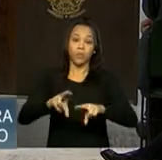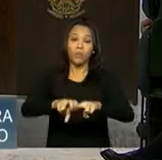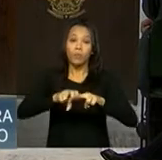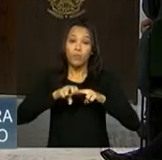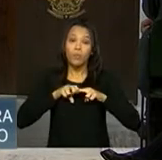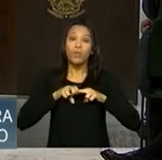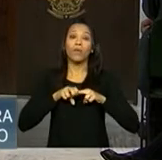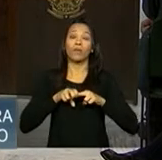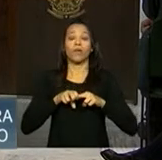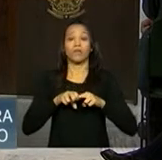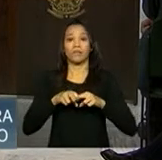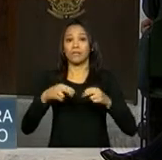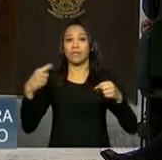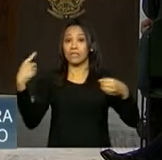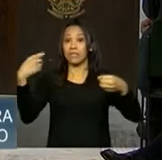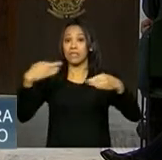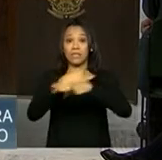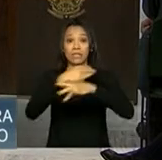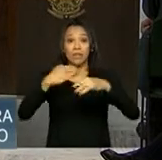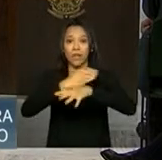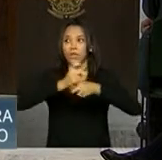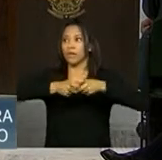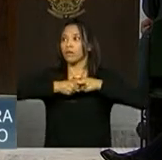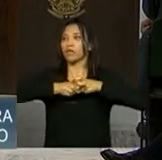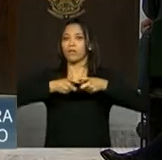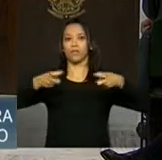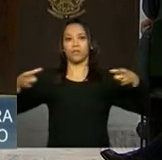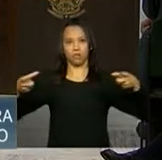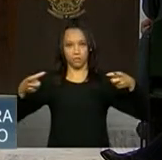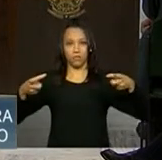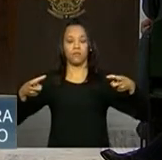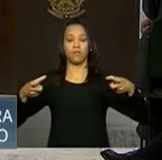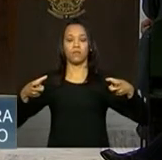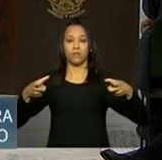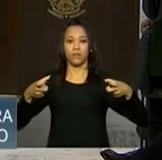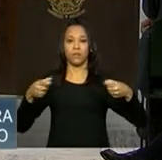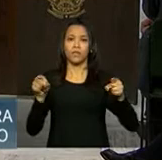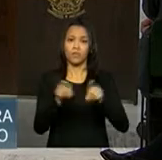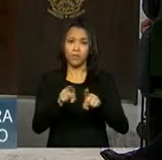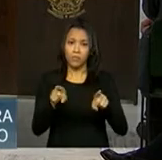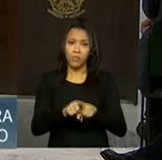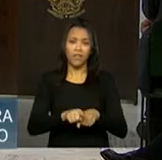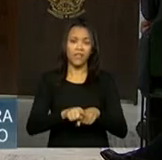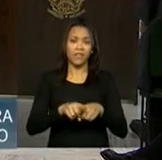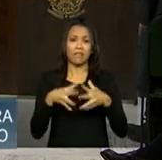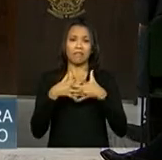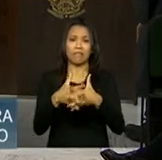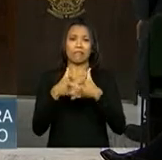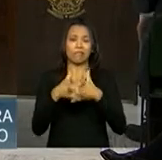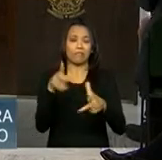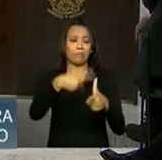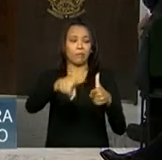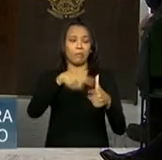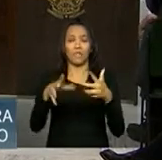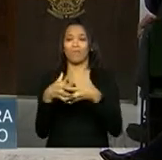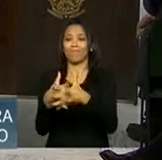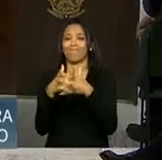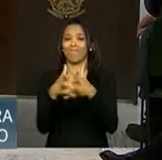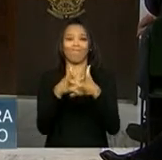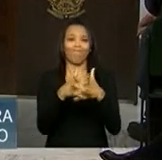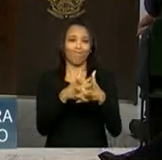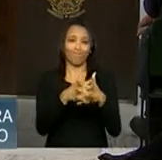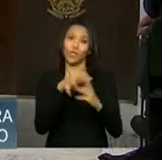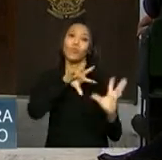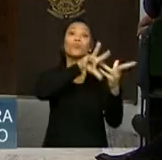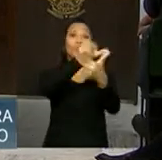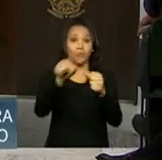tamanho da cidade também pelo tamanho e os problemas de uma grande cidade hoje no